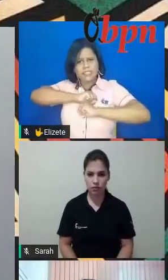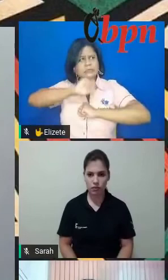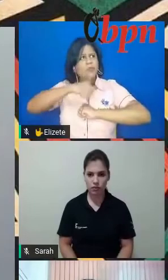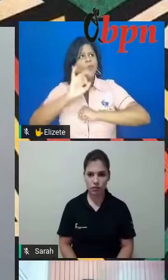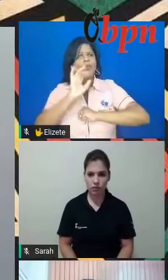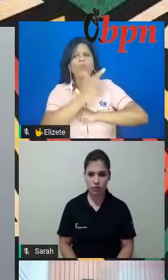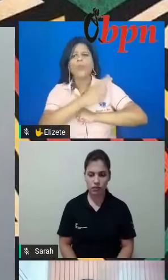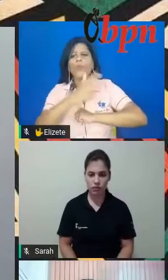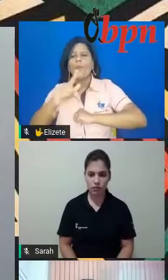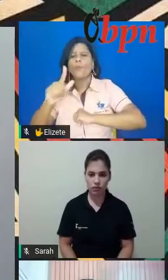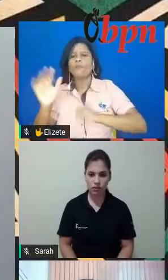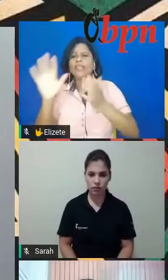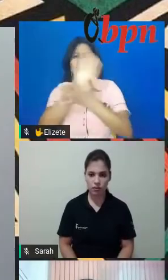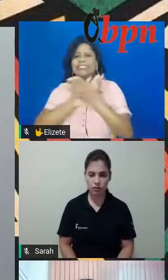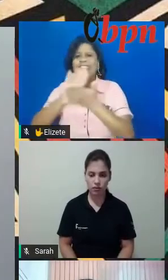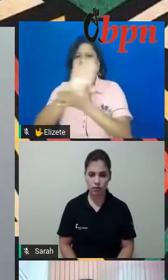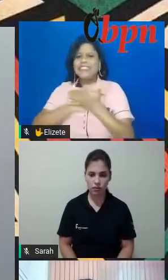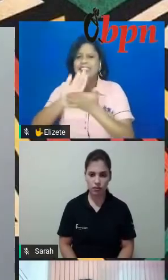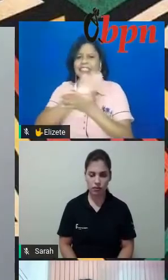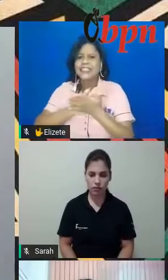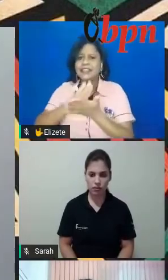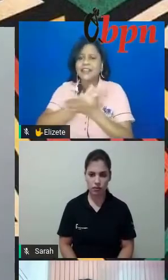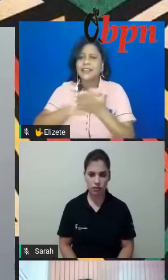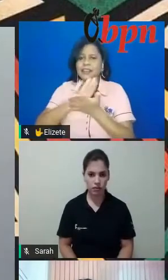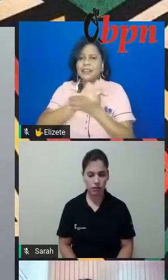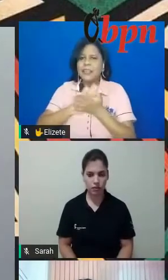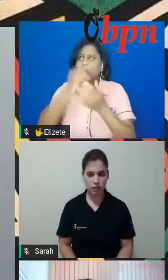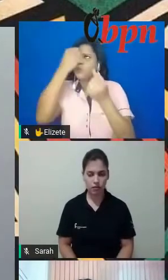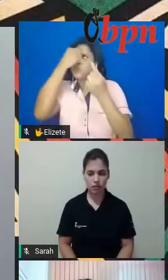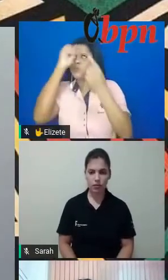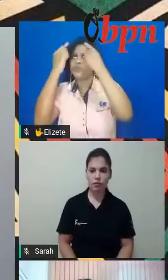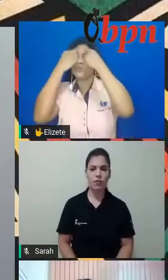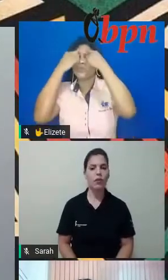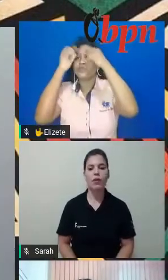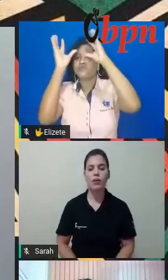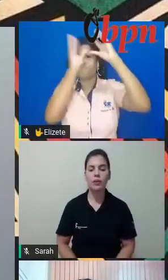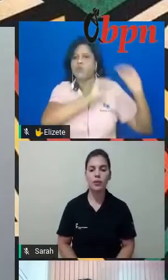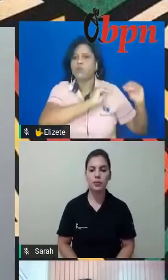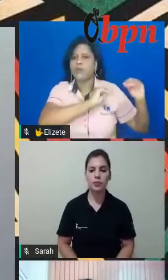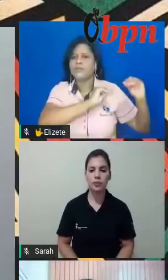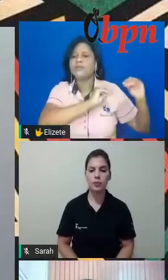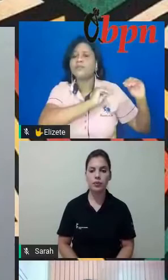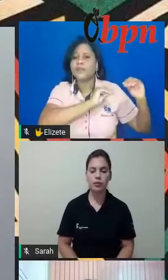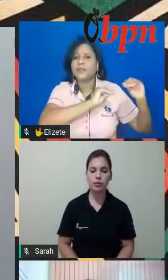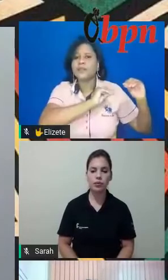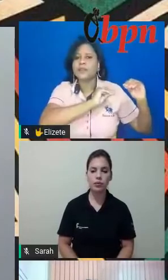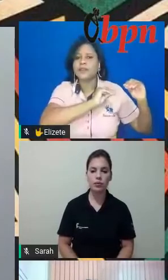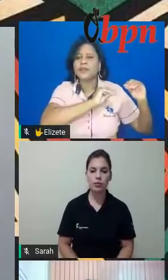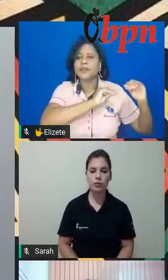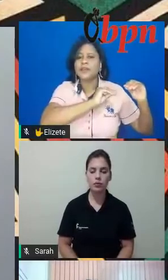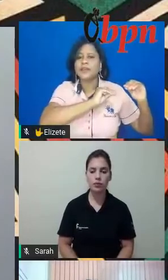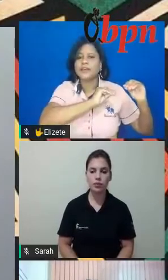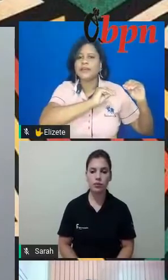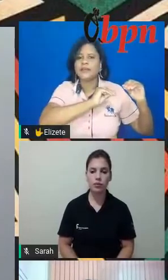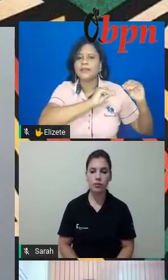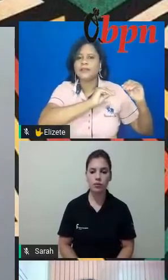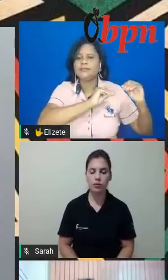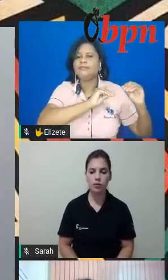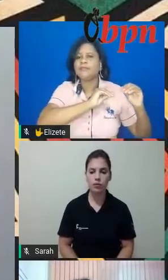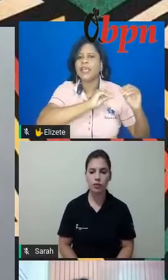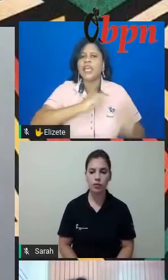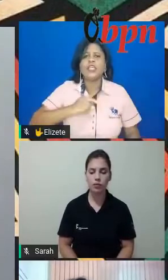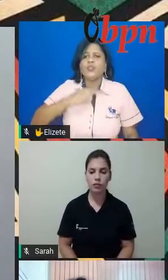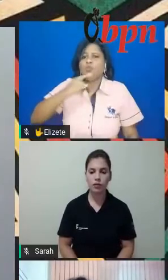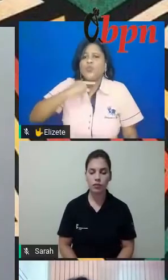tivesse tido uma certa engenhosidade, ele não ele garantiria